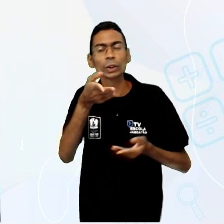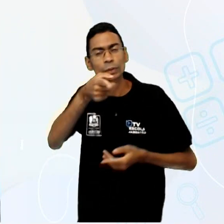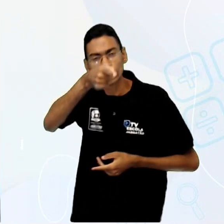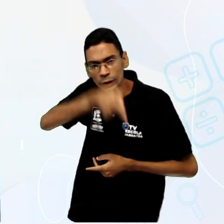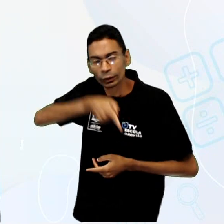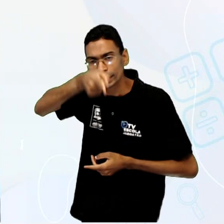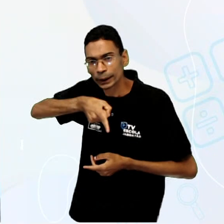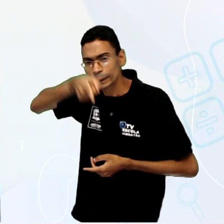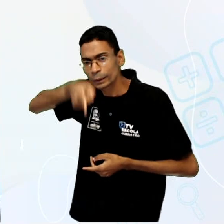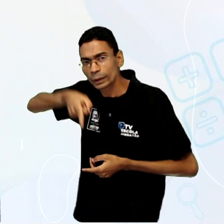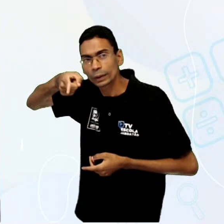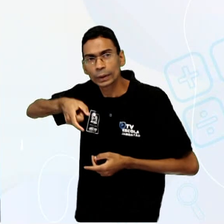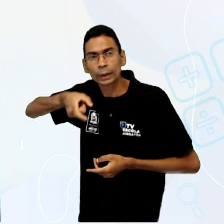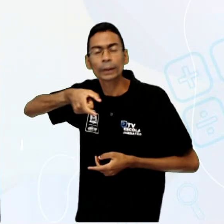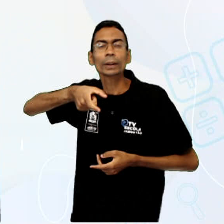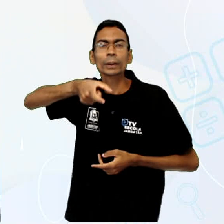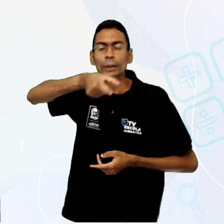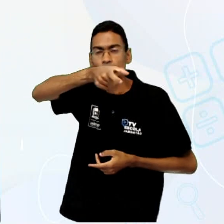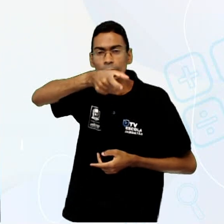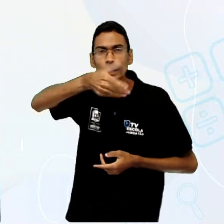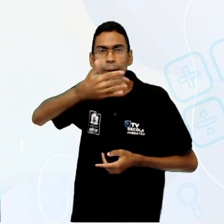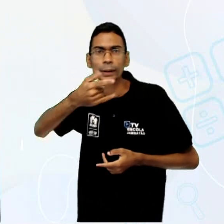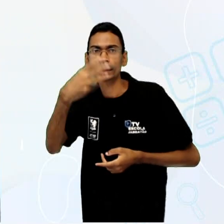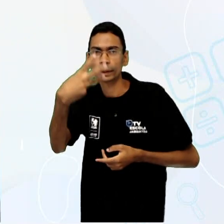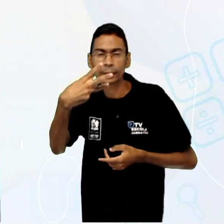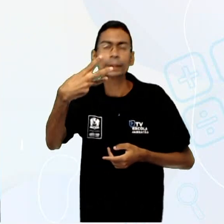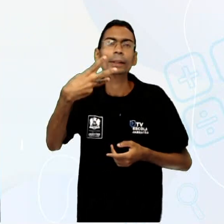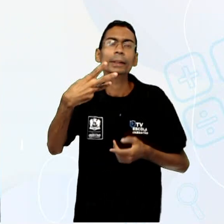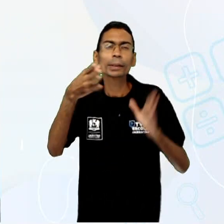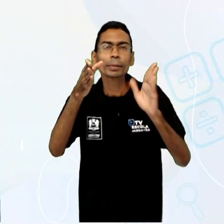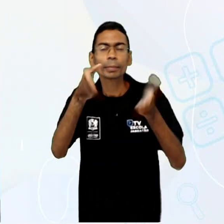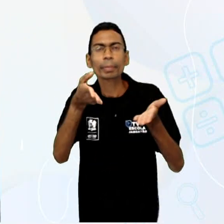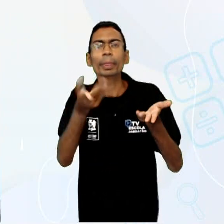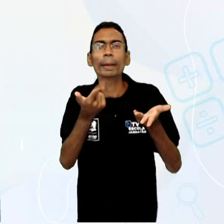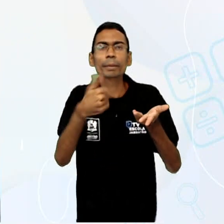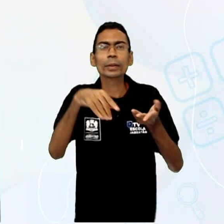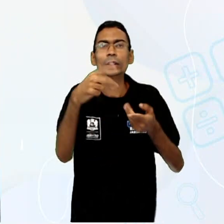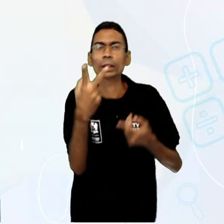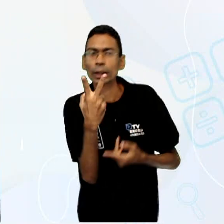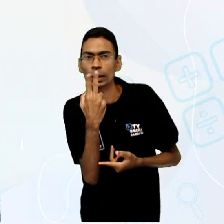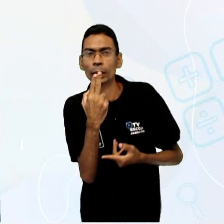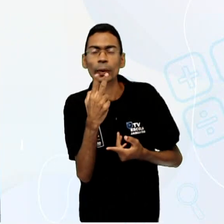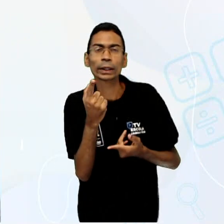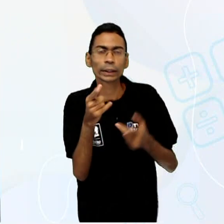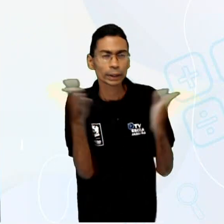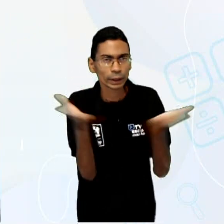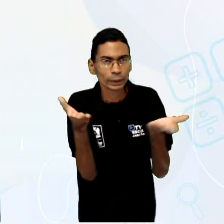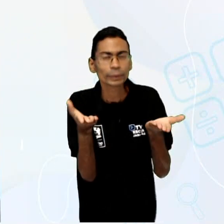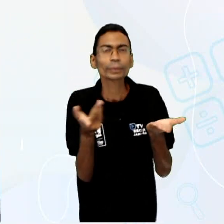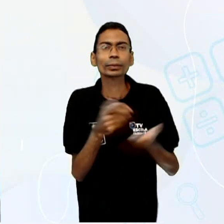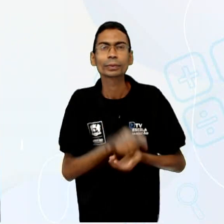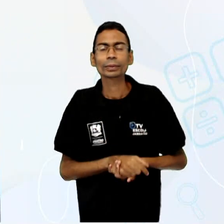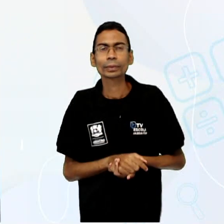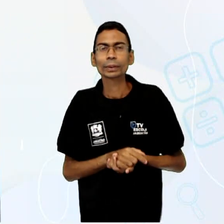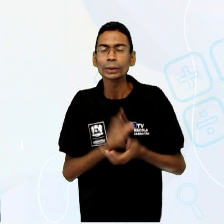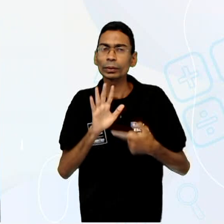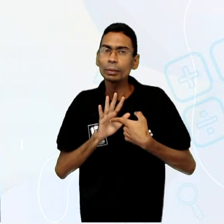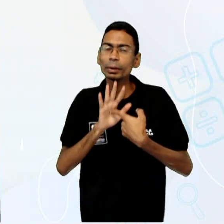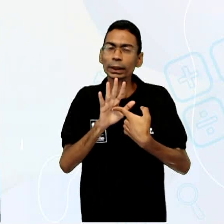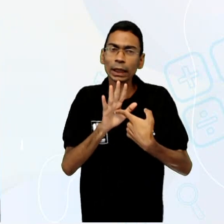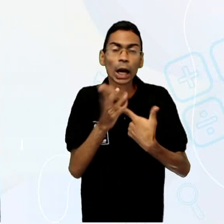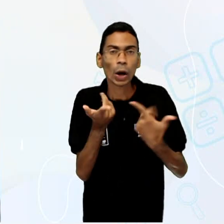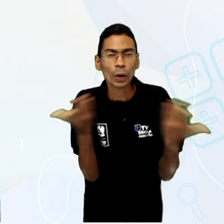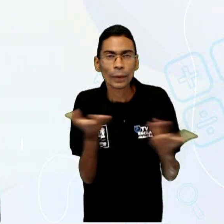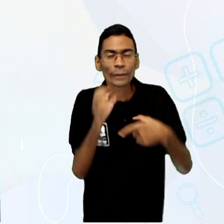fração? Se o canteiro está dividido em 3 partes iguais, vamos fazer a representação em forma de fração. Olha lá.